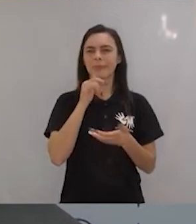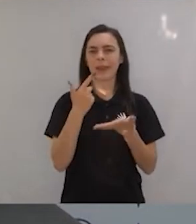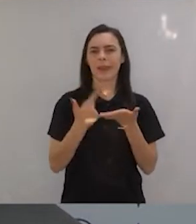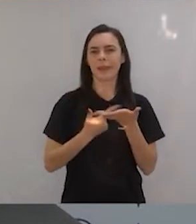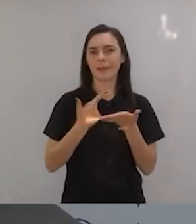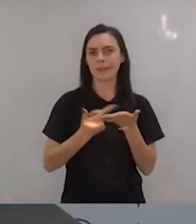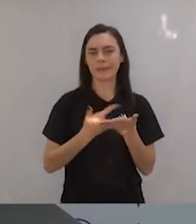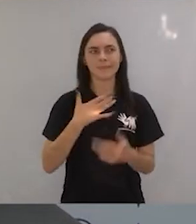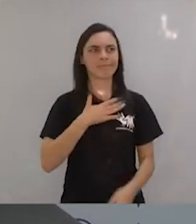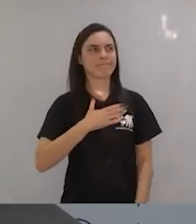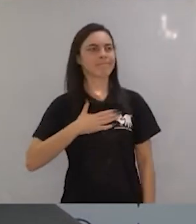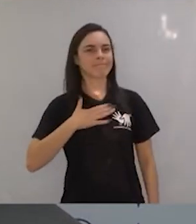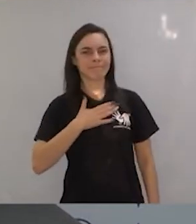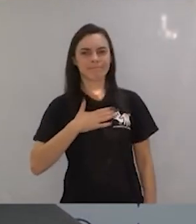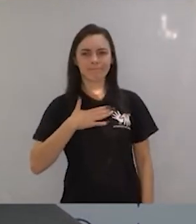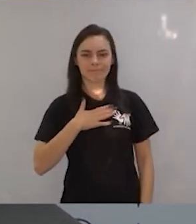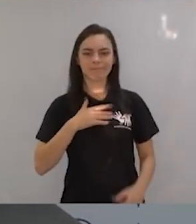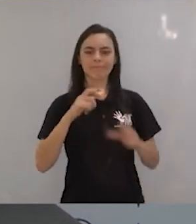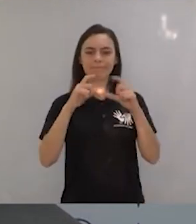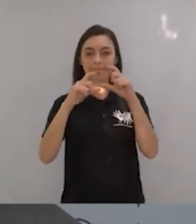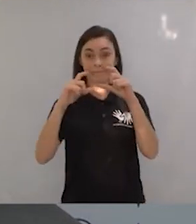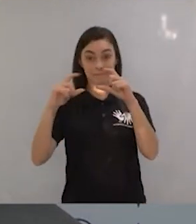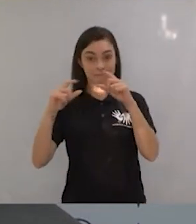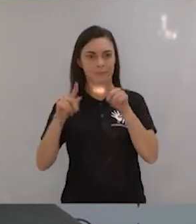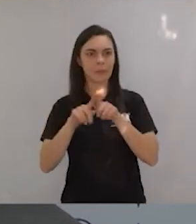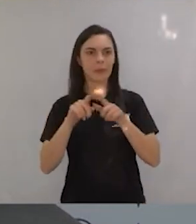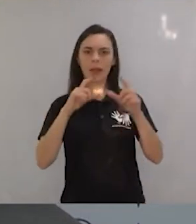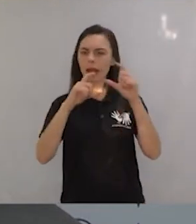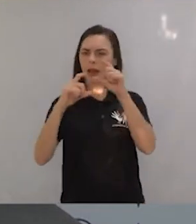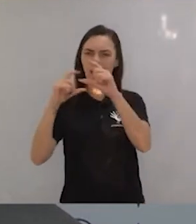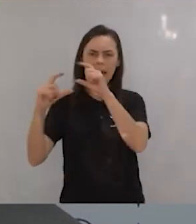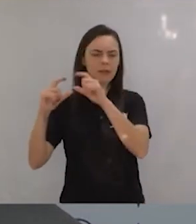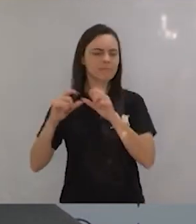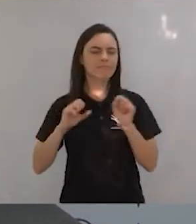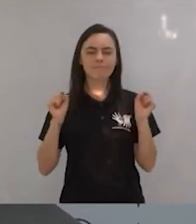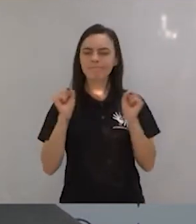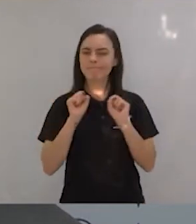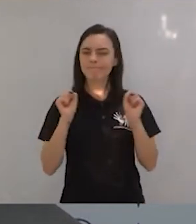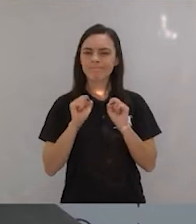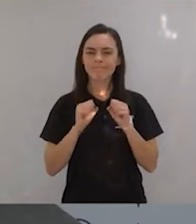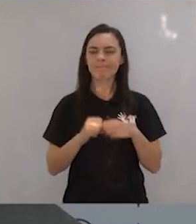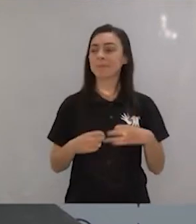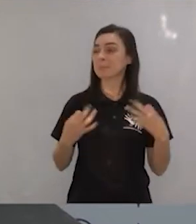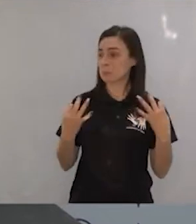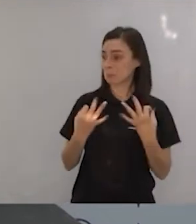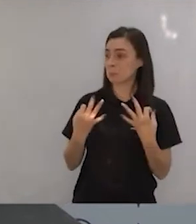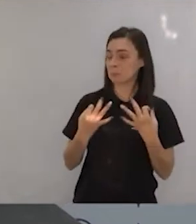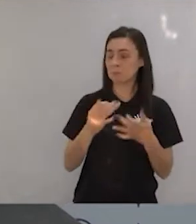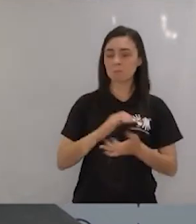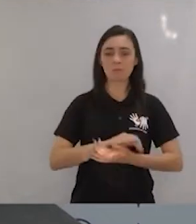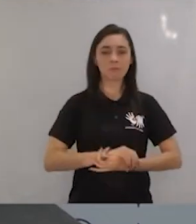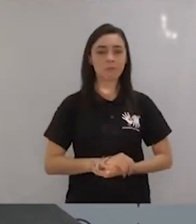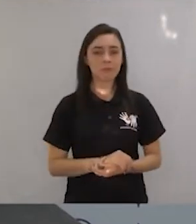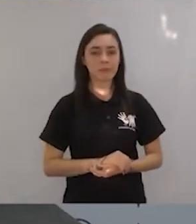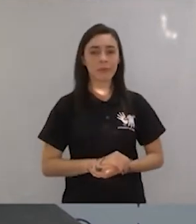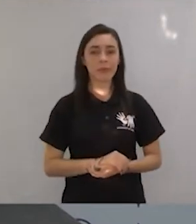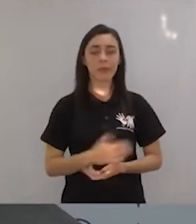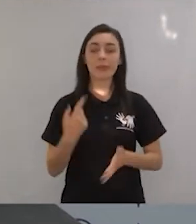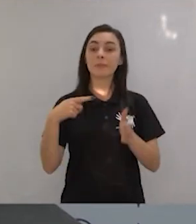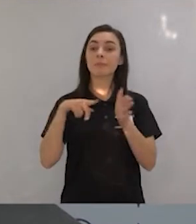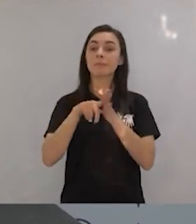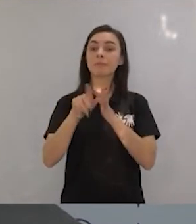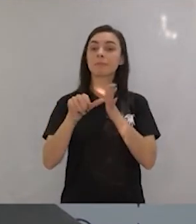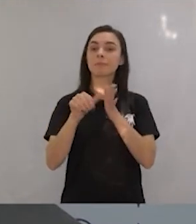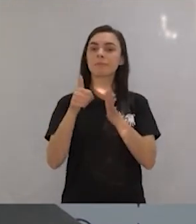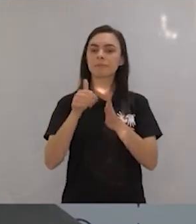muito livro, professora. Ótimo. Muito bom. E as tirinhas também. História em quadrinhos também, adoro. Perfeito. Então vamos lá. Qual que é a nossa